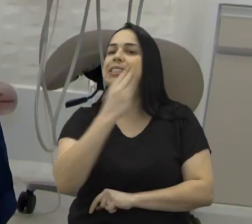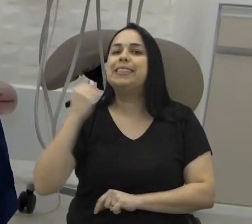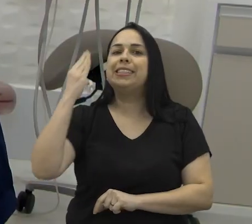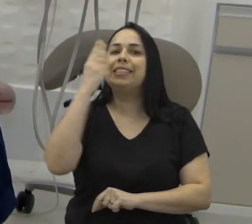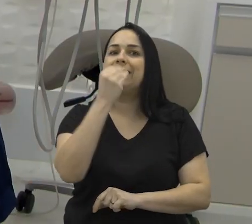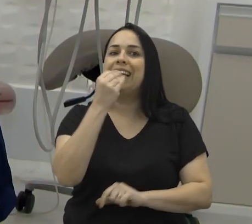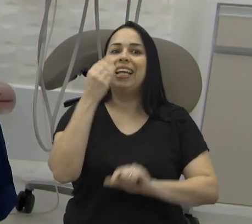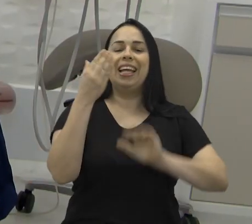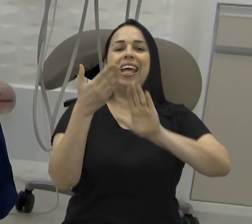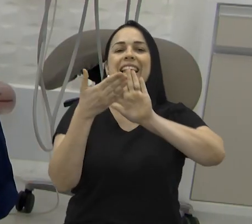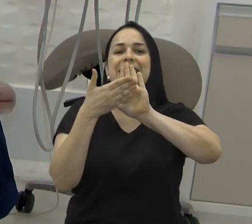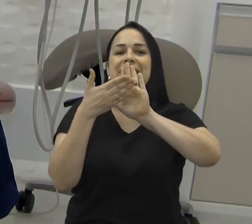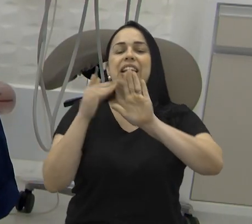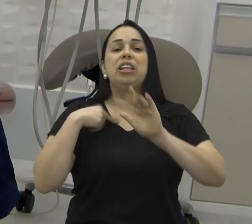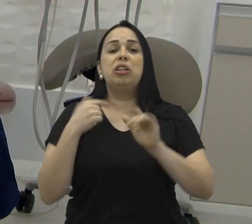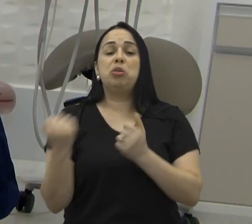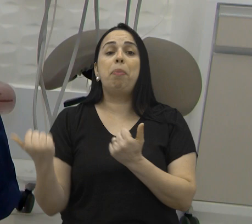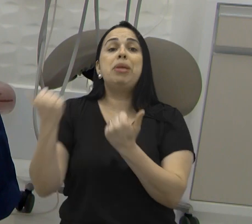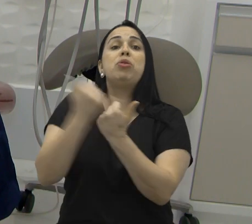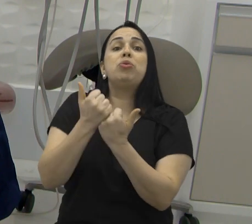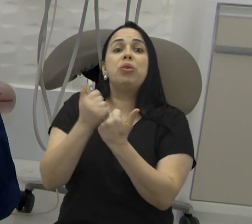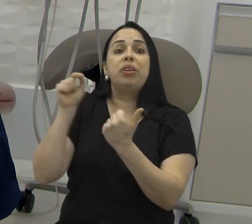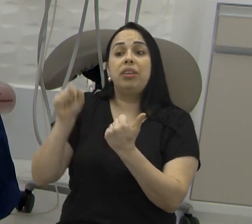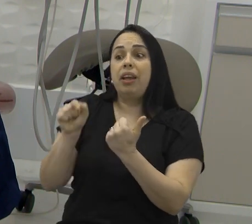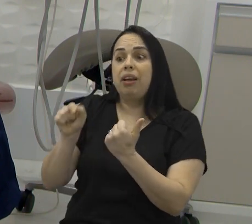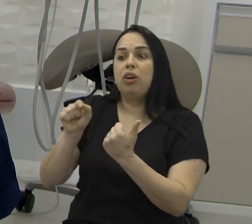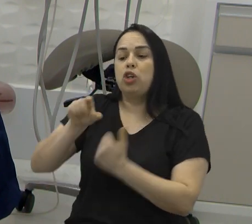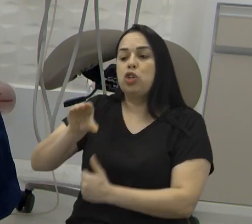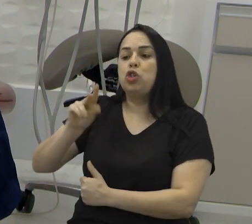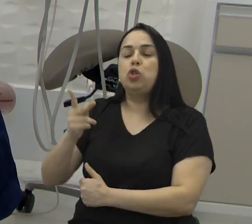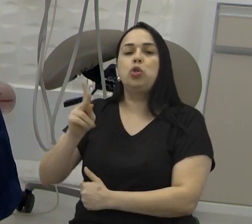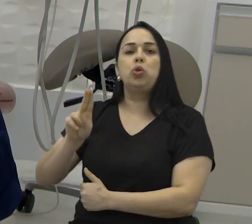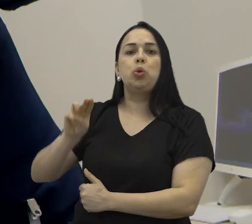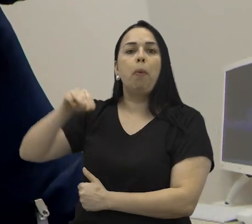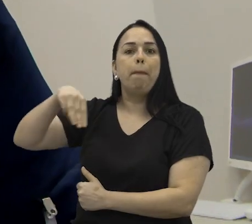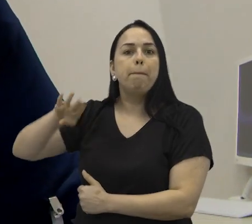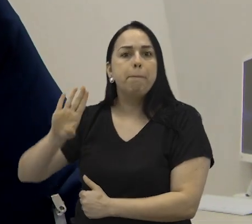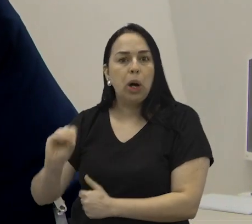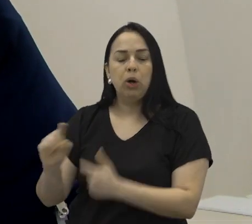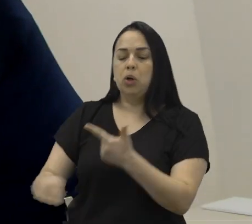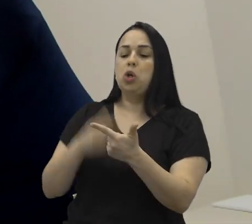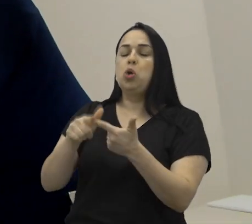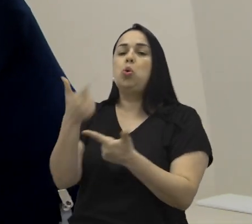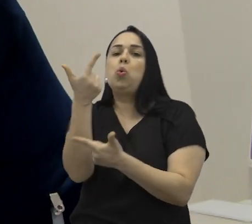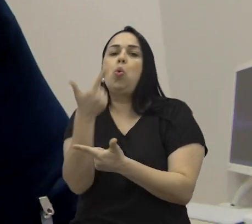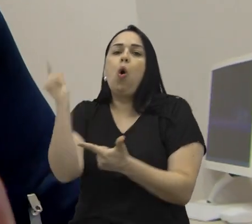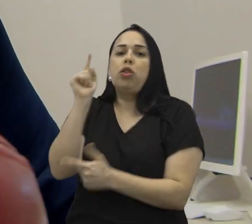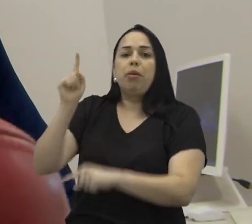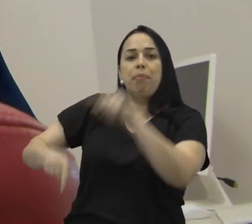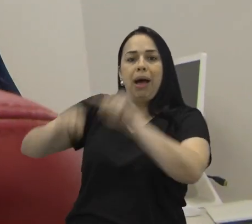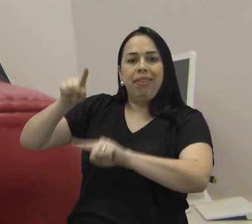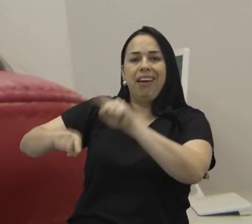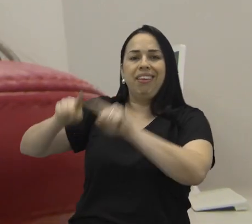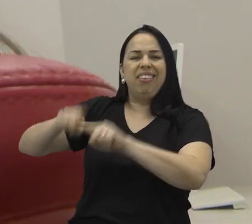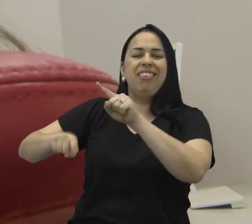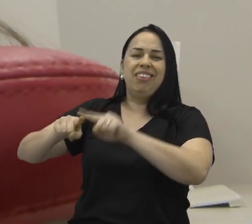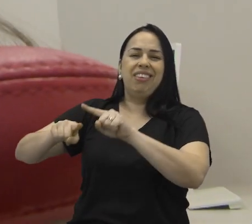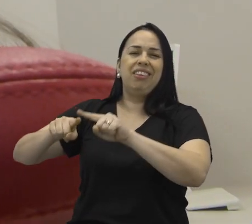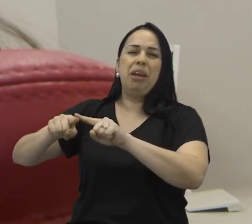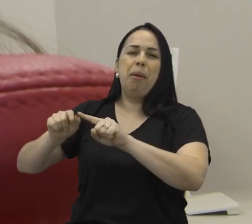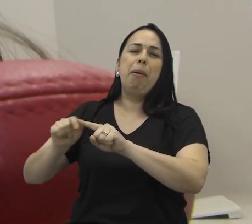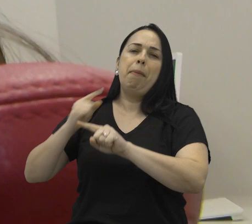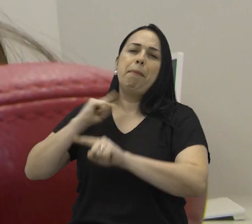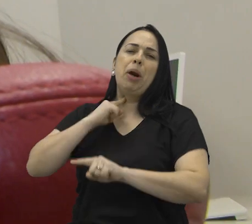digital. Ele elimina a necessidade de películas de chumbo e outros materiais poluentes presentes